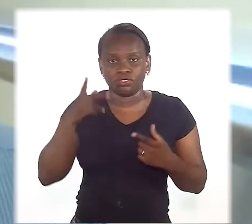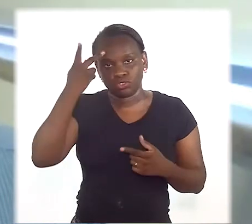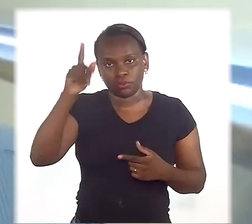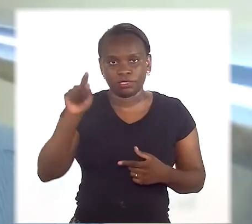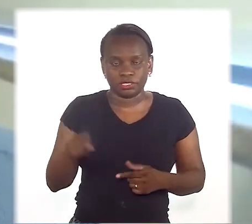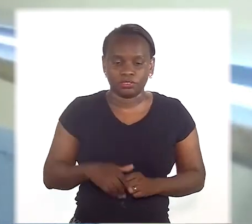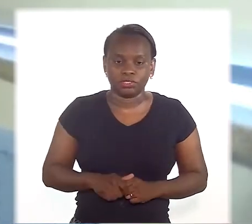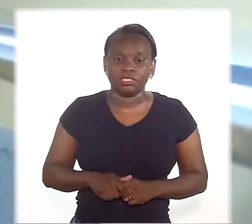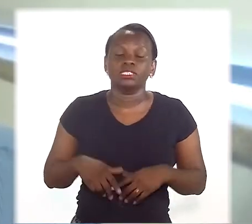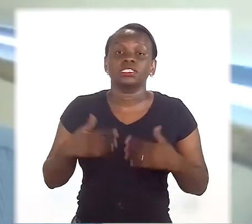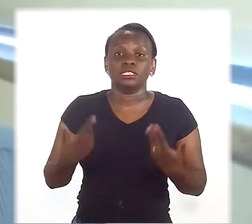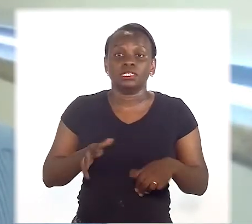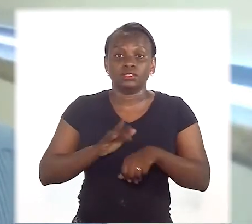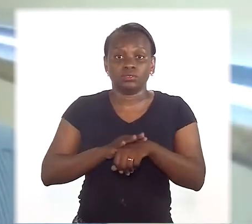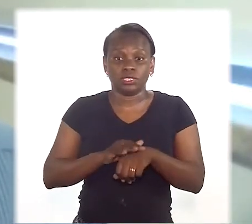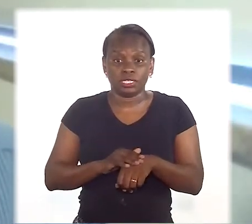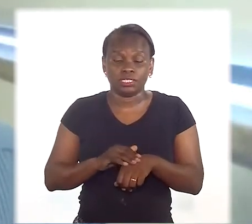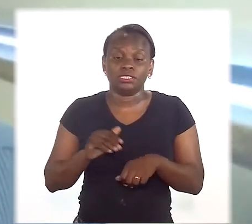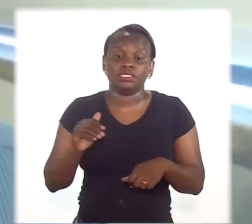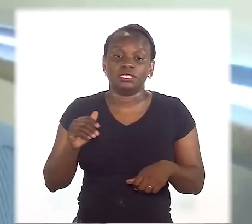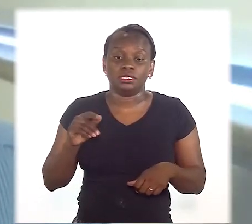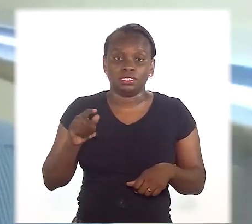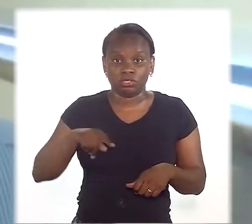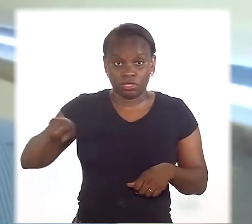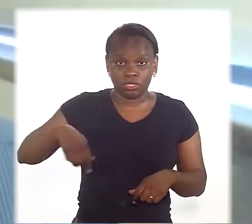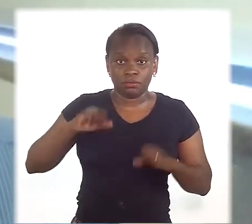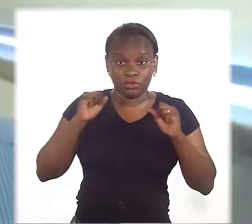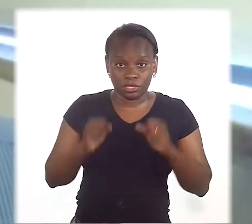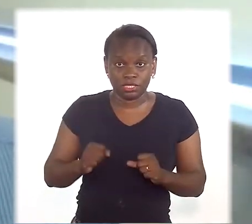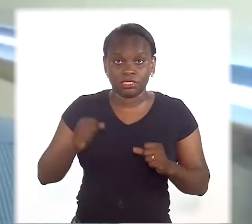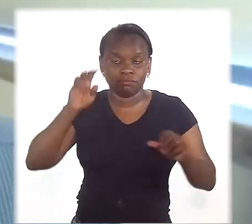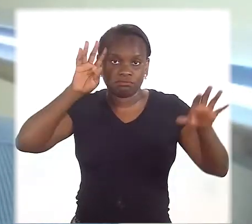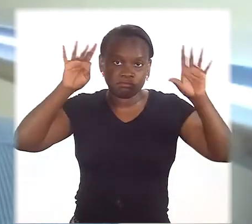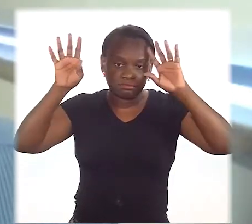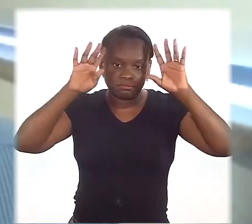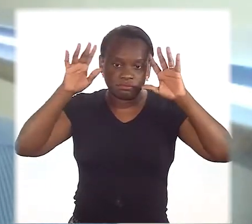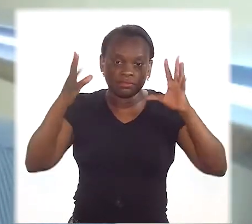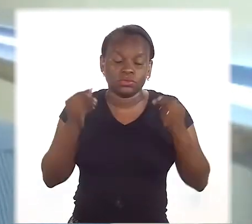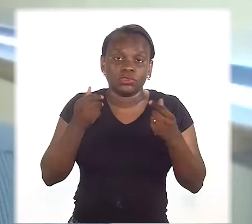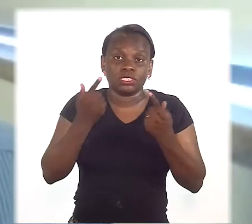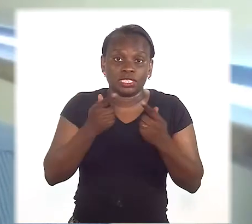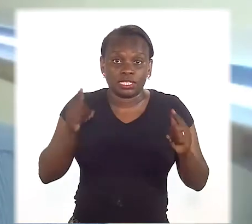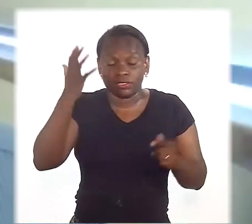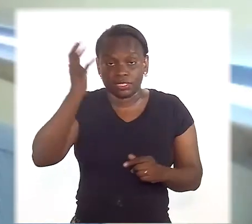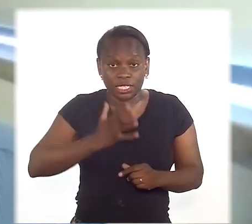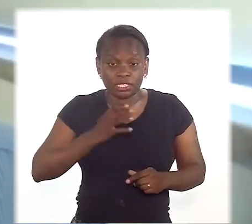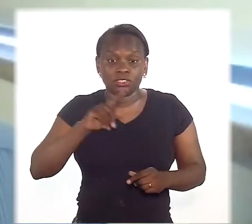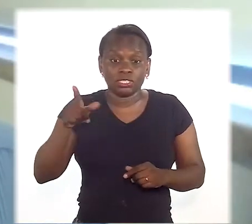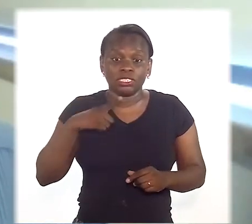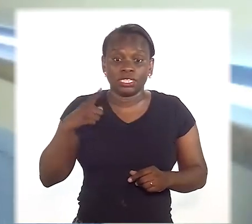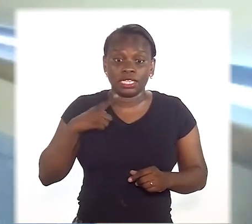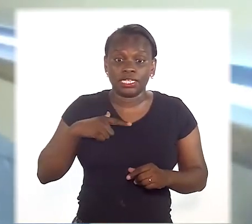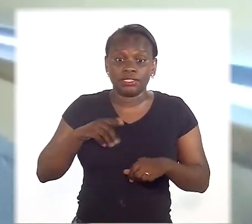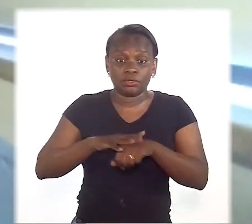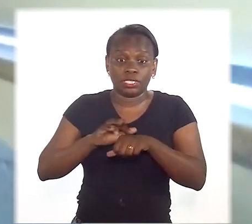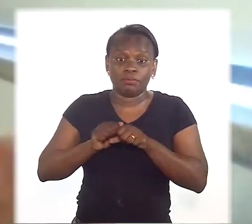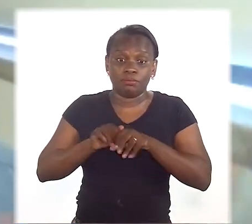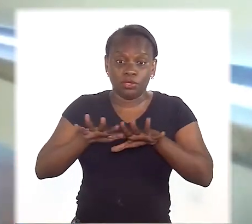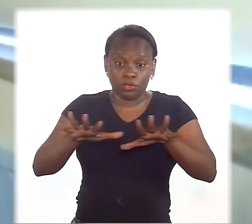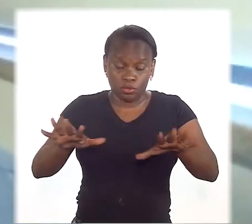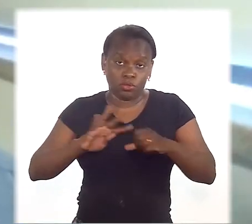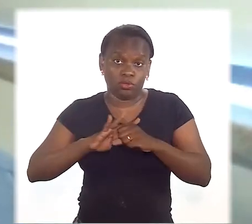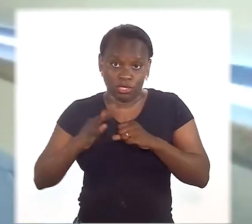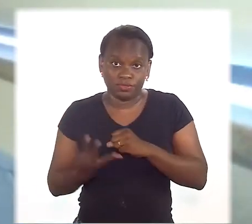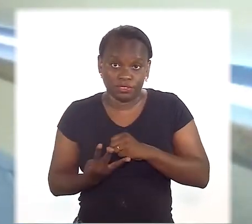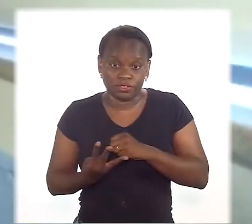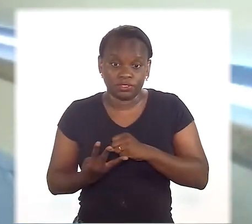com relação a isso. E ela é uma doença, Cláudia, para que nós possamos refletir, ela é tão grave, nós estamos passando pela